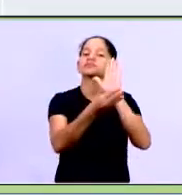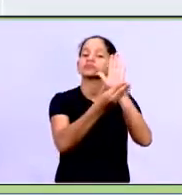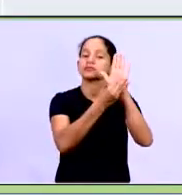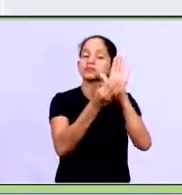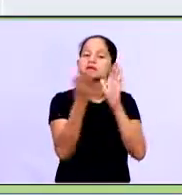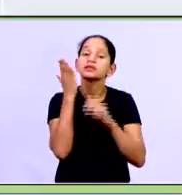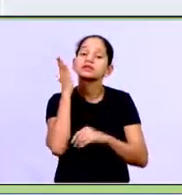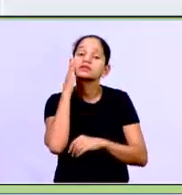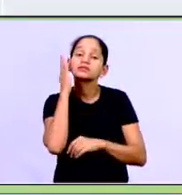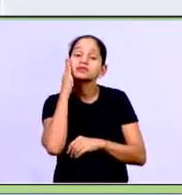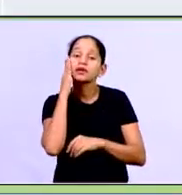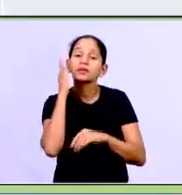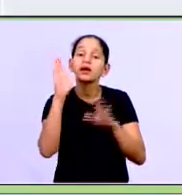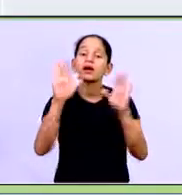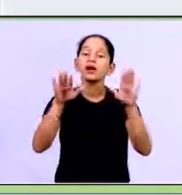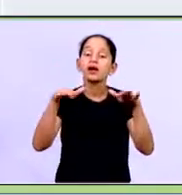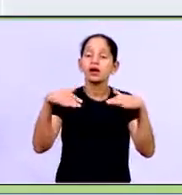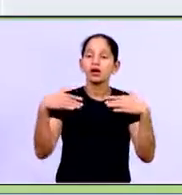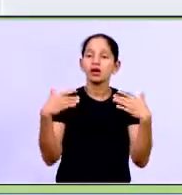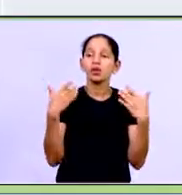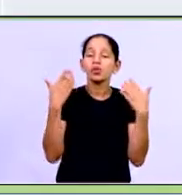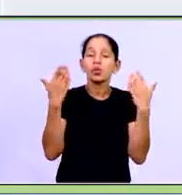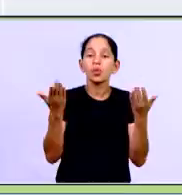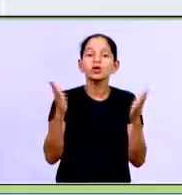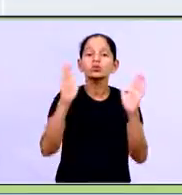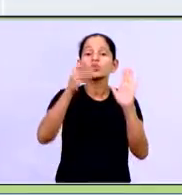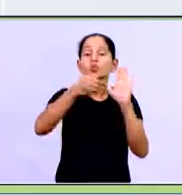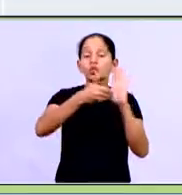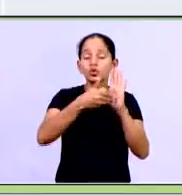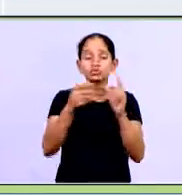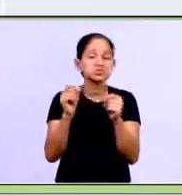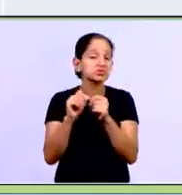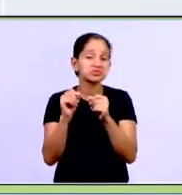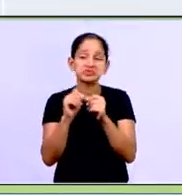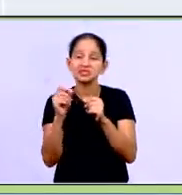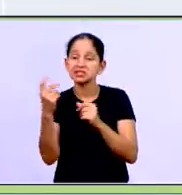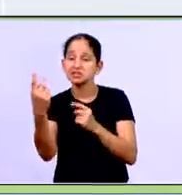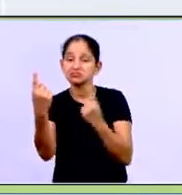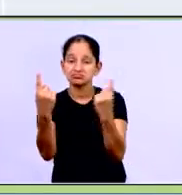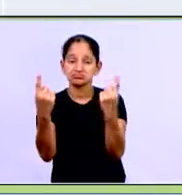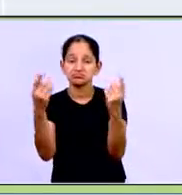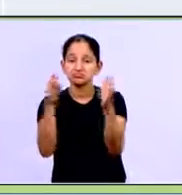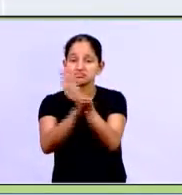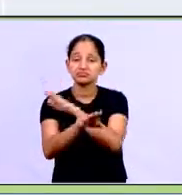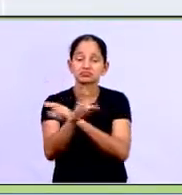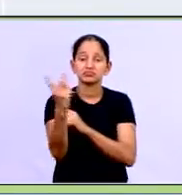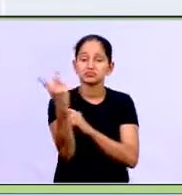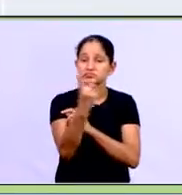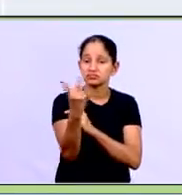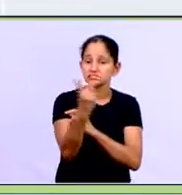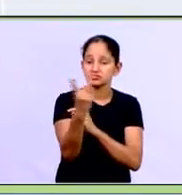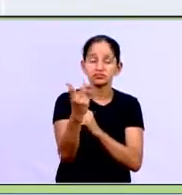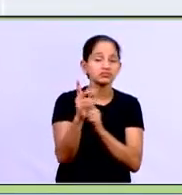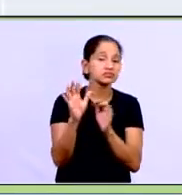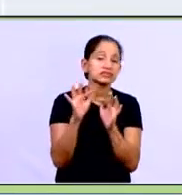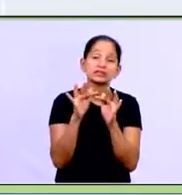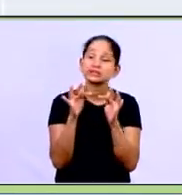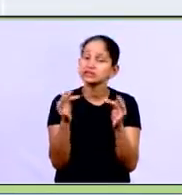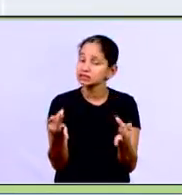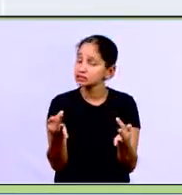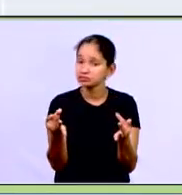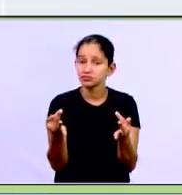Para saber quanto que é amortizado no último mês, basta subtrair 3.154 menos os juros desse